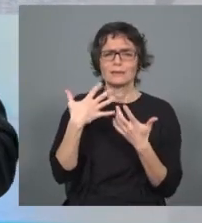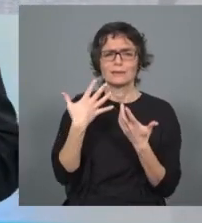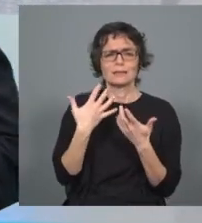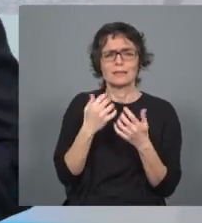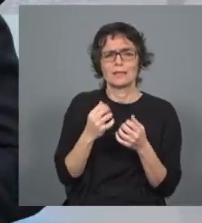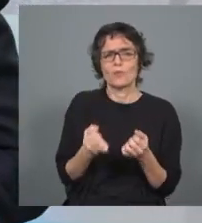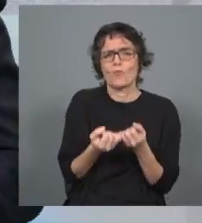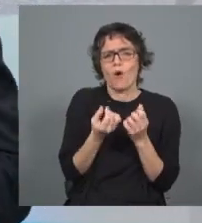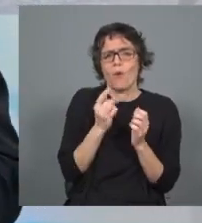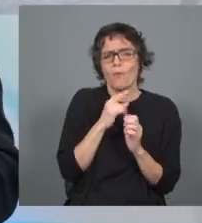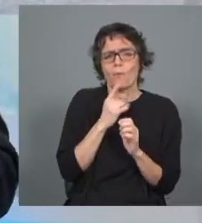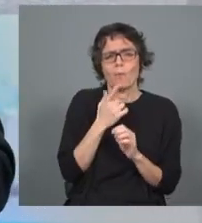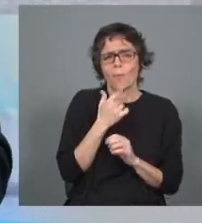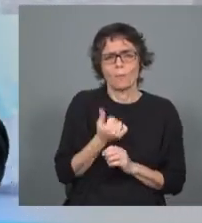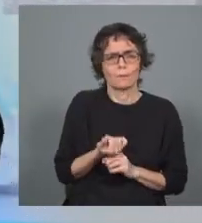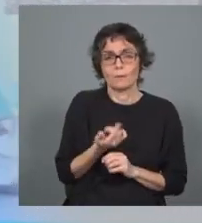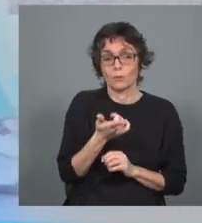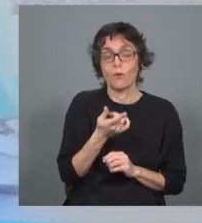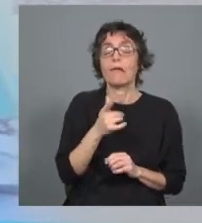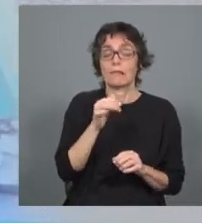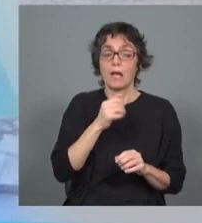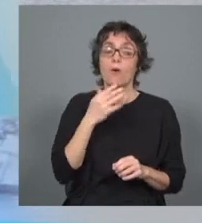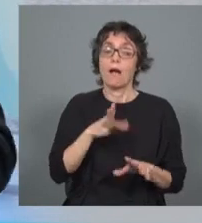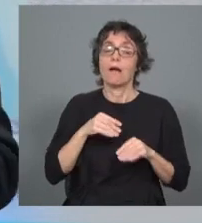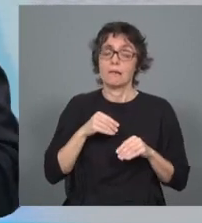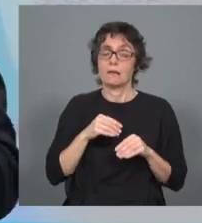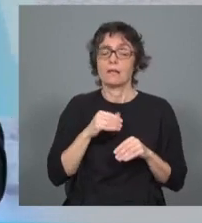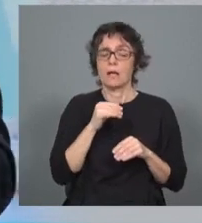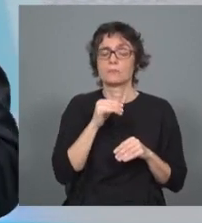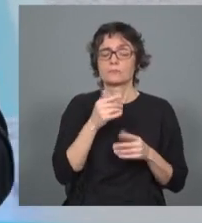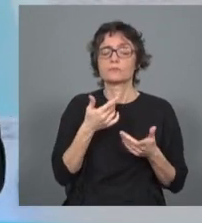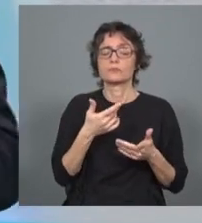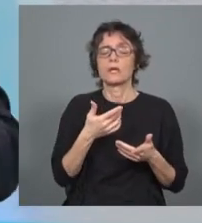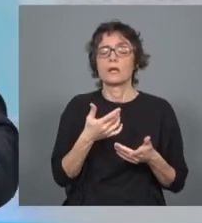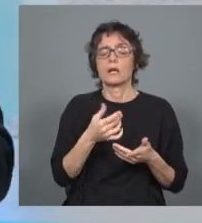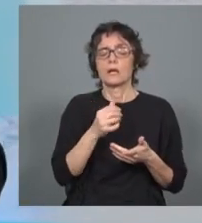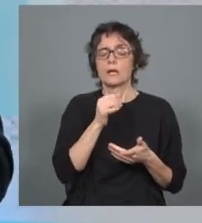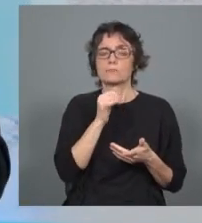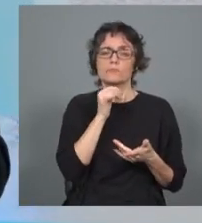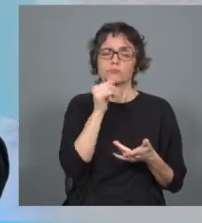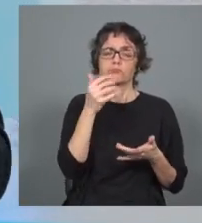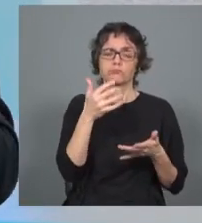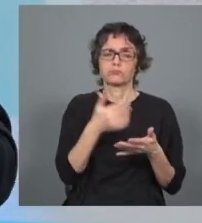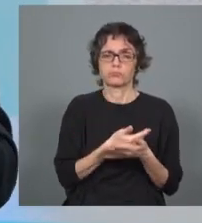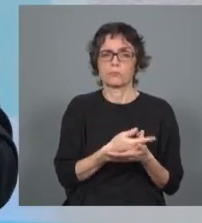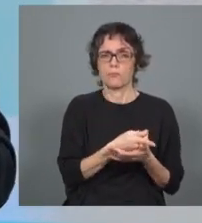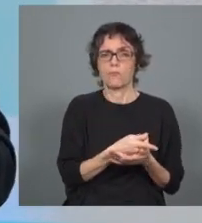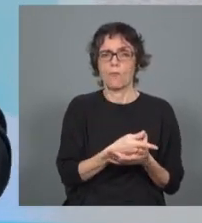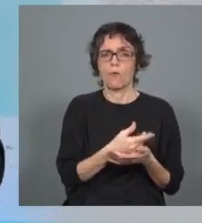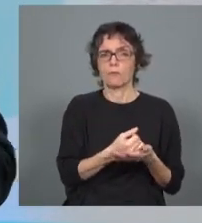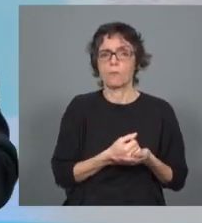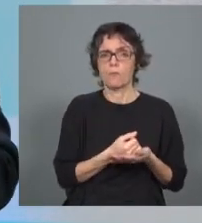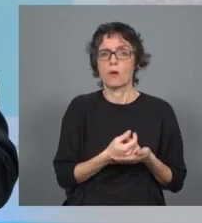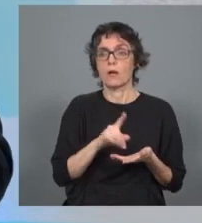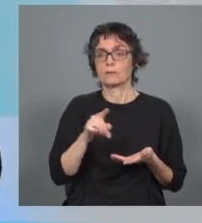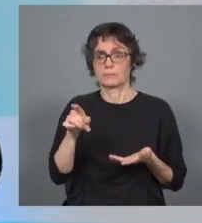pode admitir-se a eutanásia. Para as outras não pode. O que significa, em toda a linha, que o Estado entende, faz